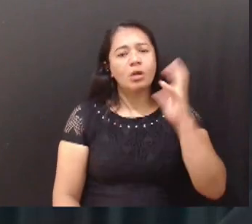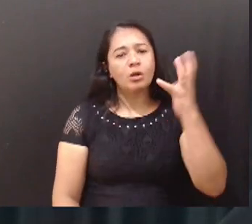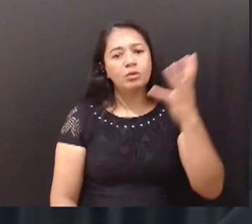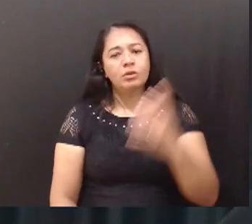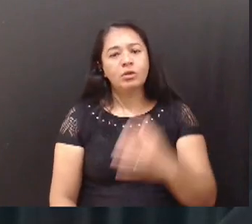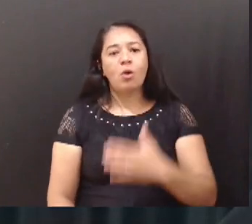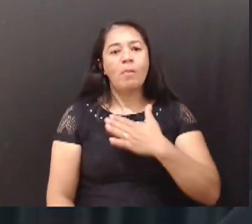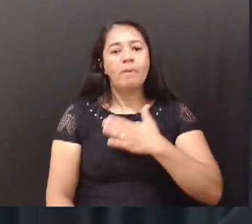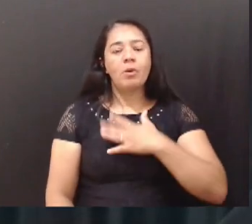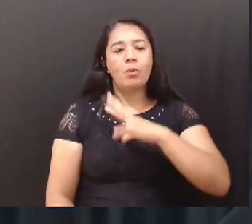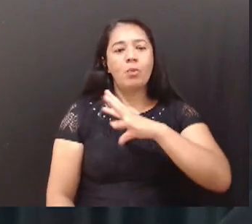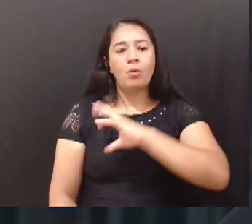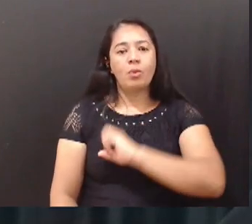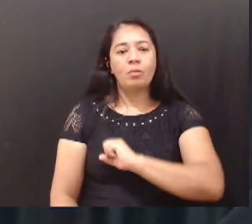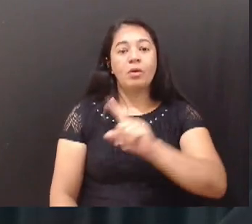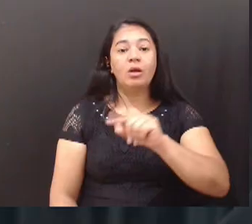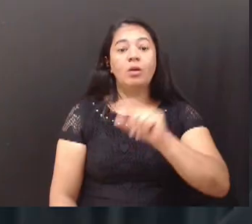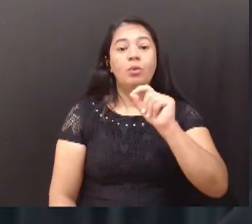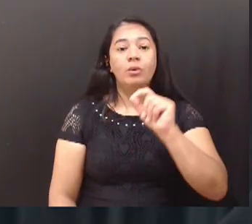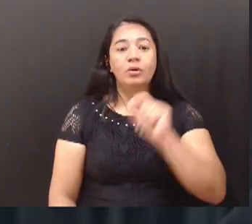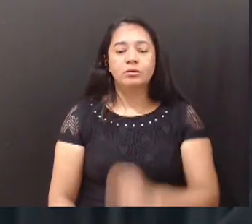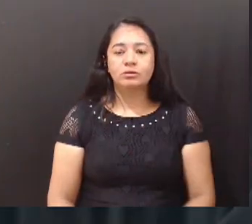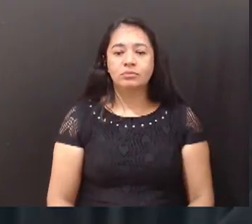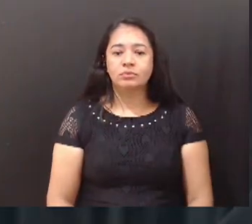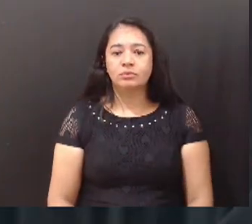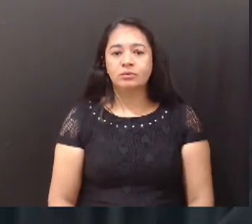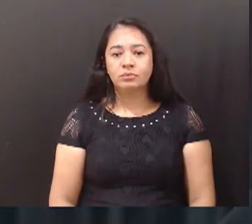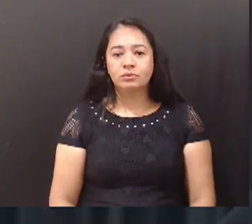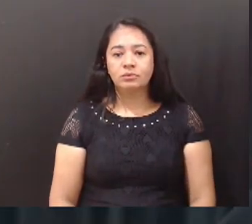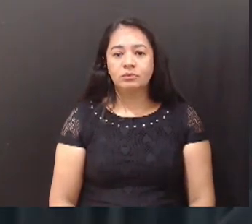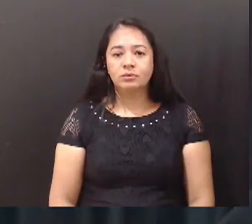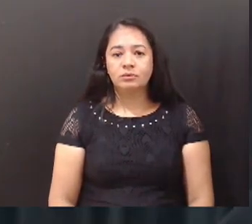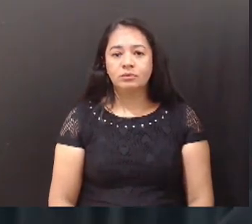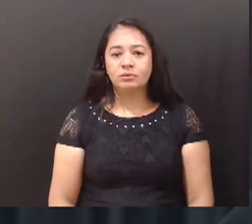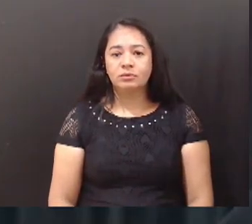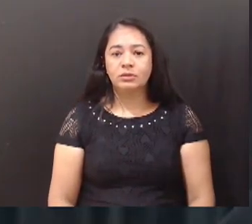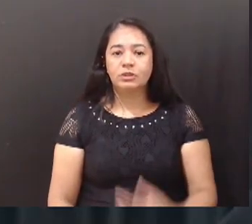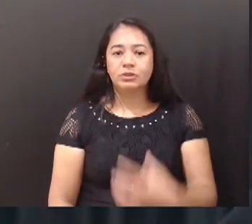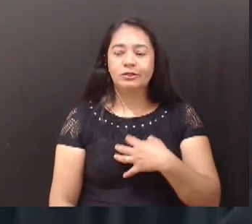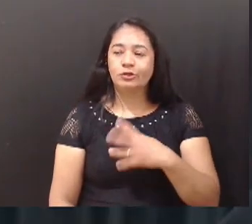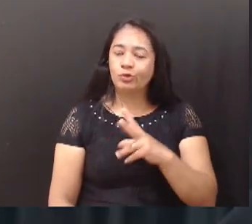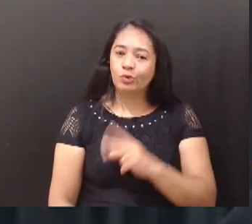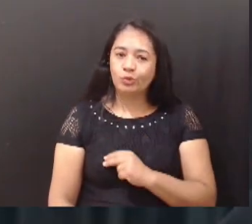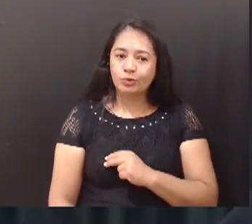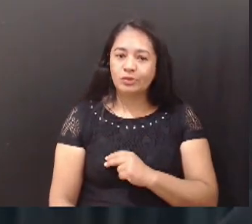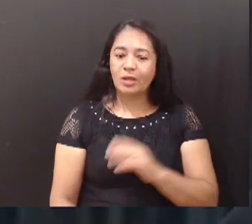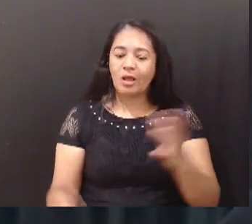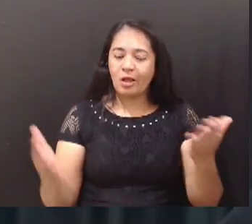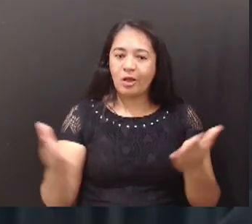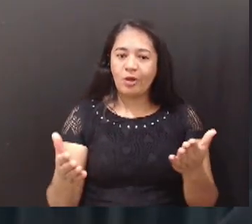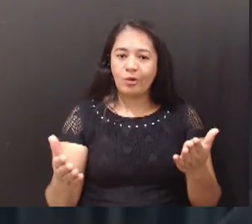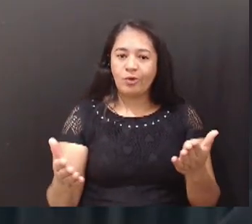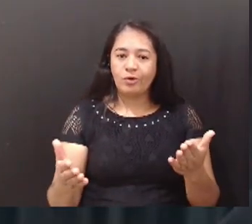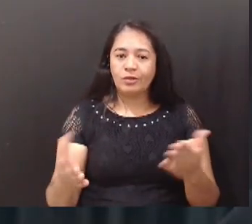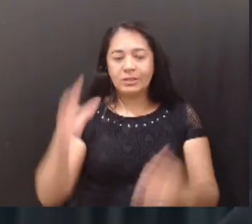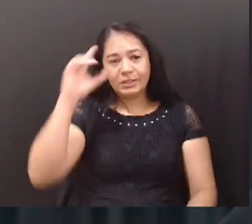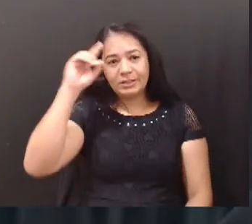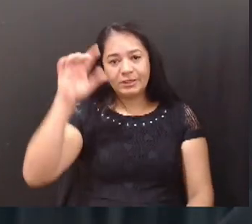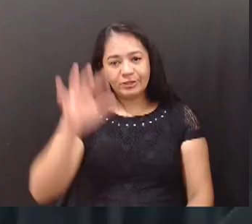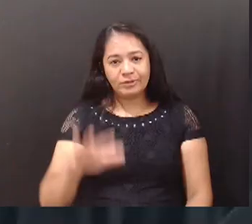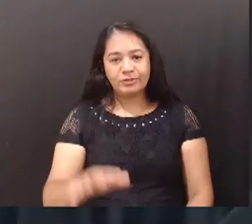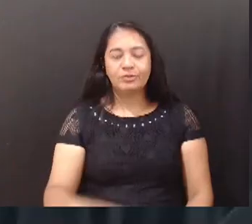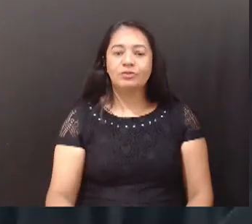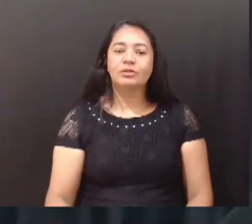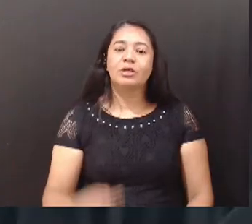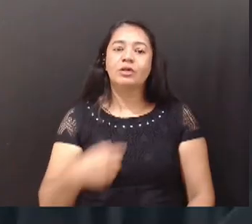mim? Em que momento eu sinto numa relação e falo, poxa, nesse momento, nesse dia, eu estou me